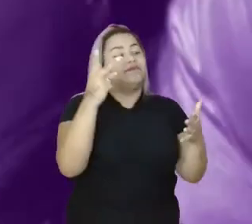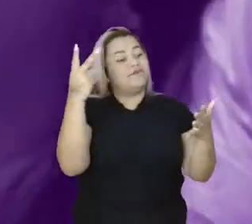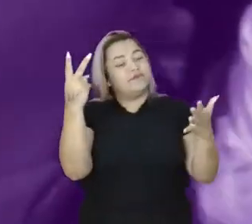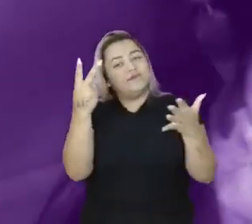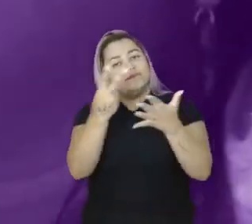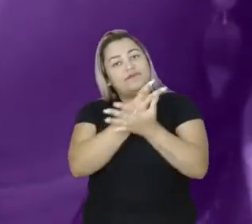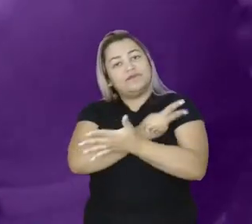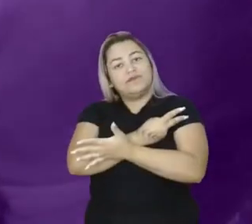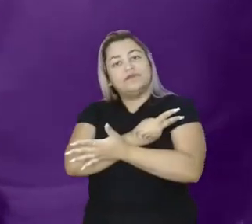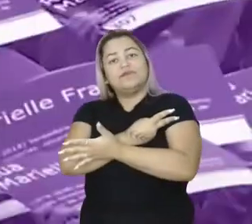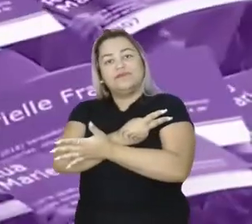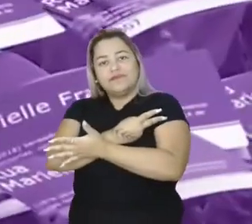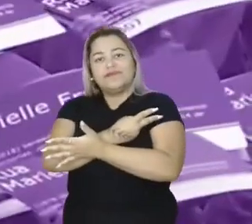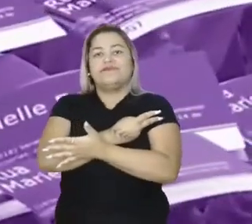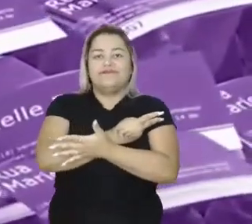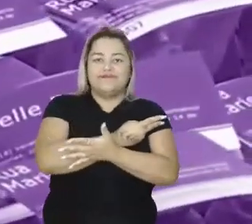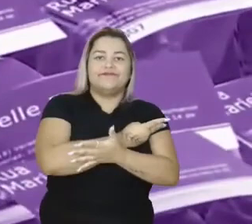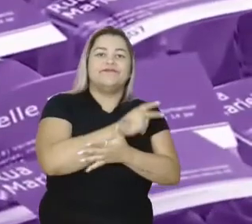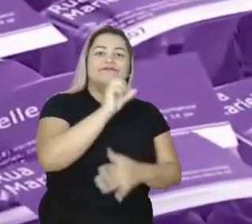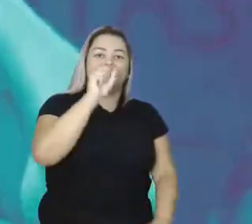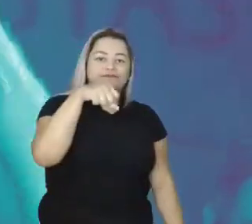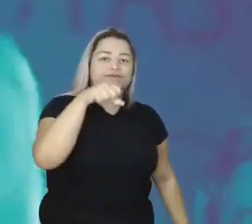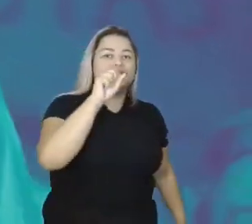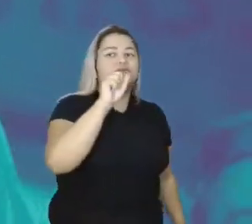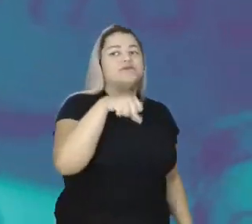acontecer